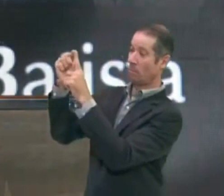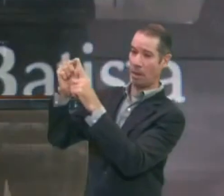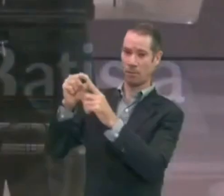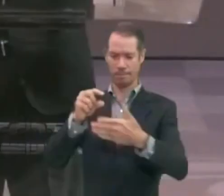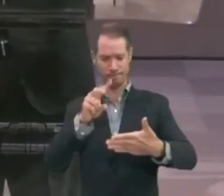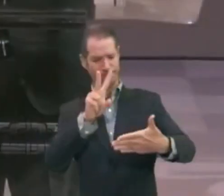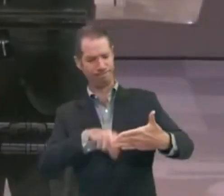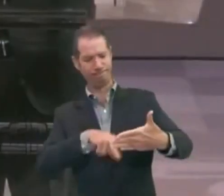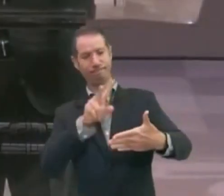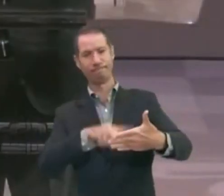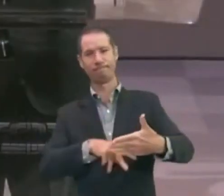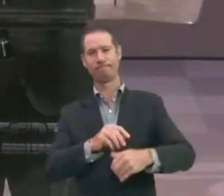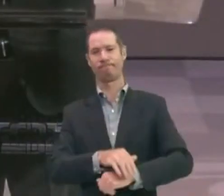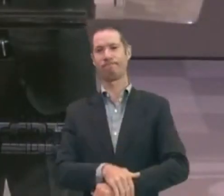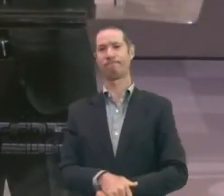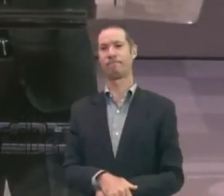assim: